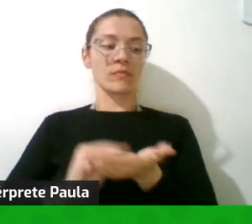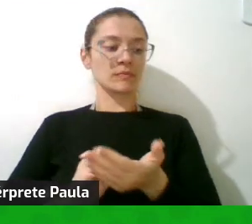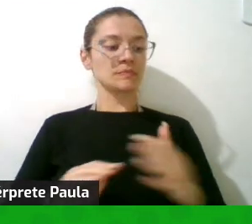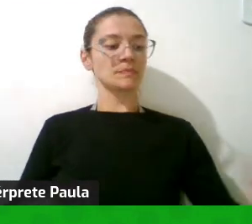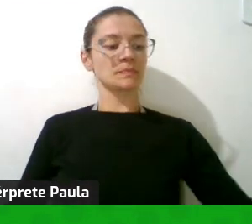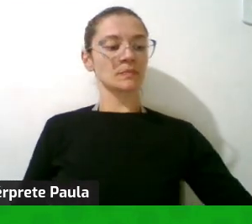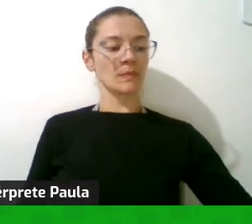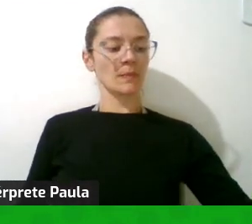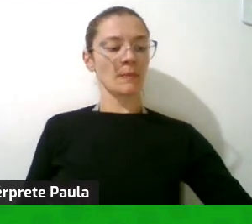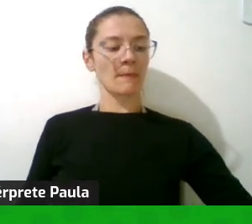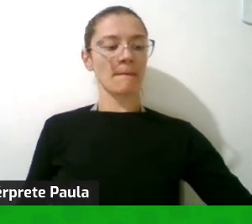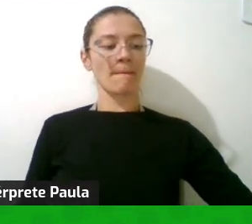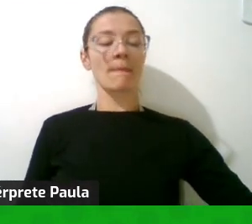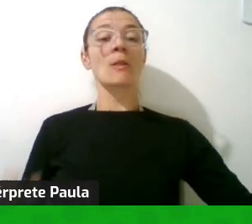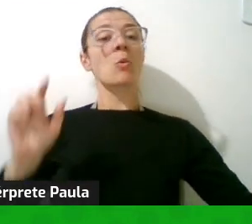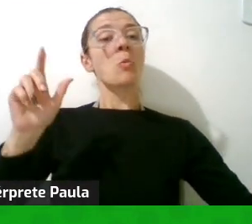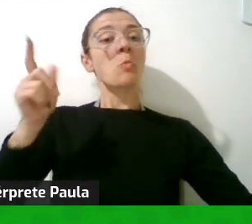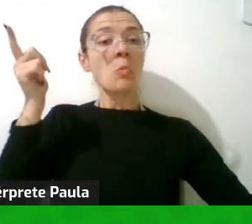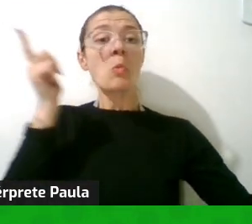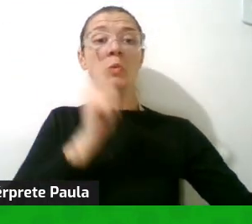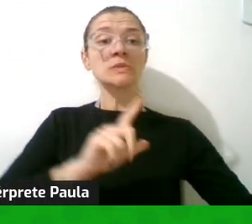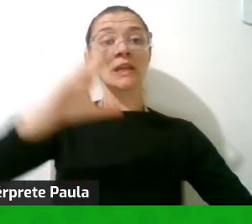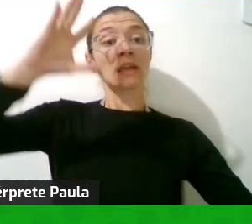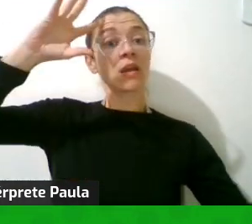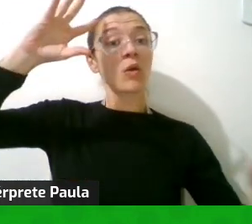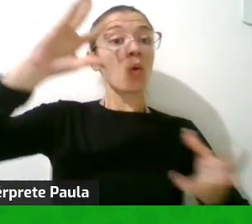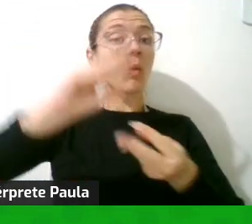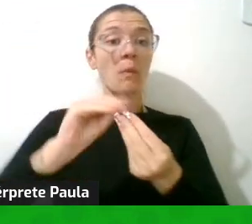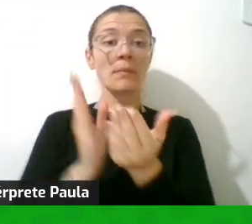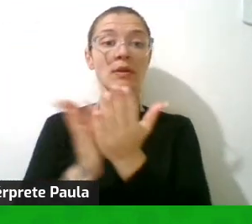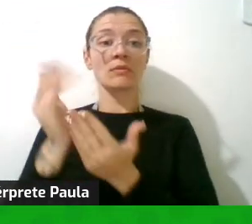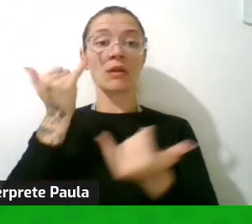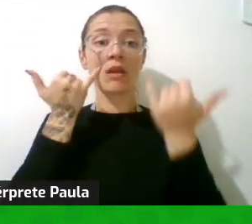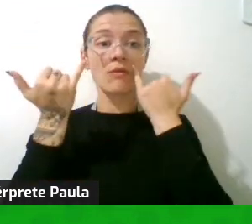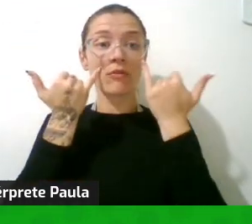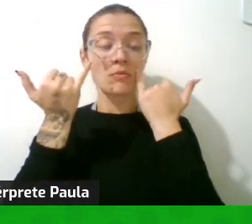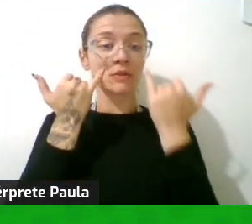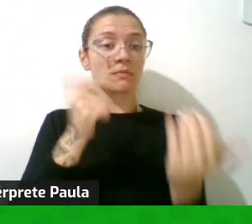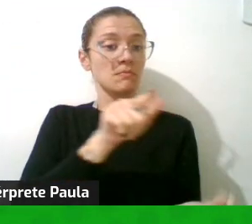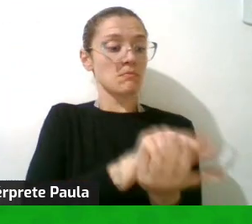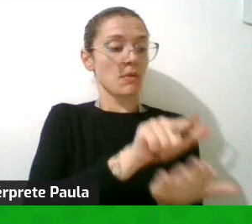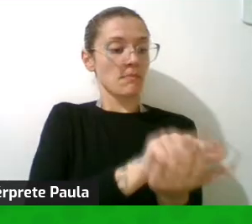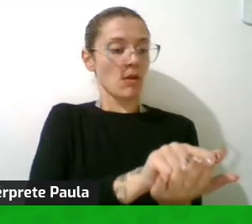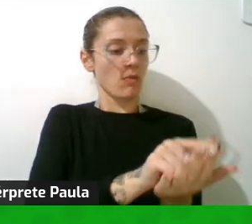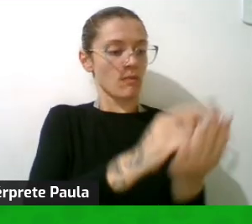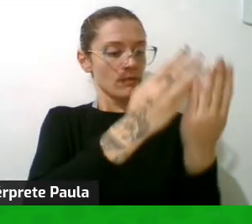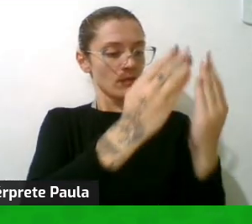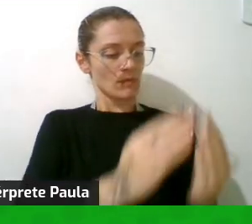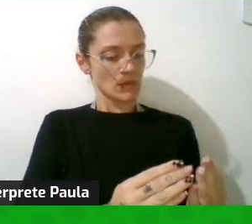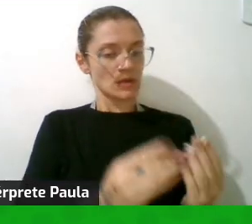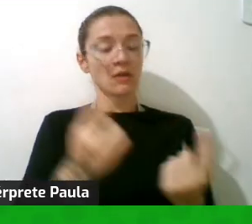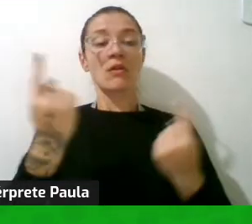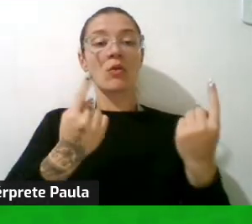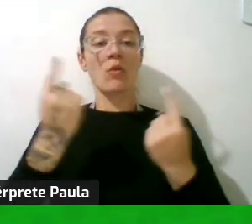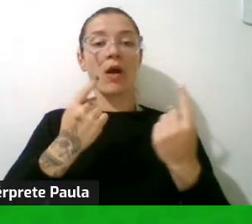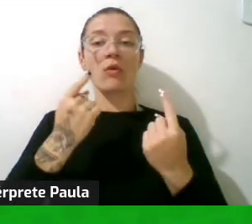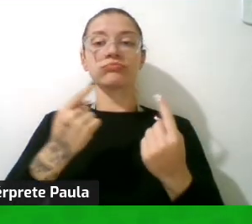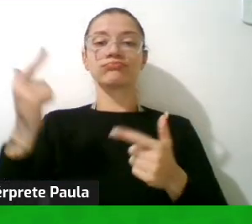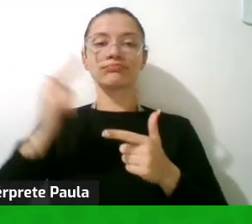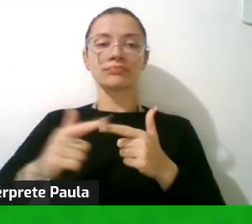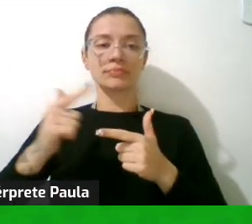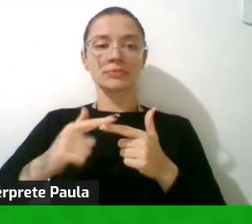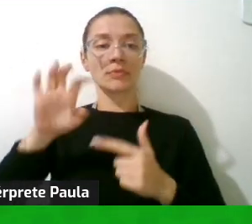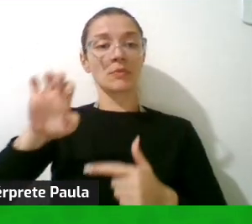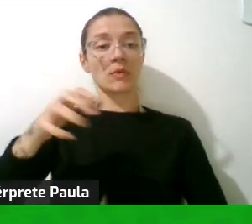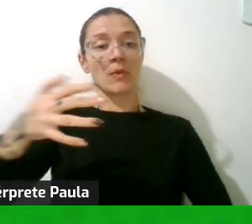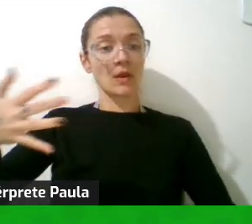você consegue ter clareza nos dados e aquele negócio, né? Coloca no papel e observa ali onde que está o ponto. E no Excel ele auxilia,